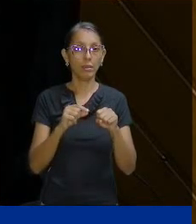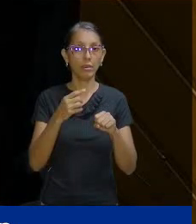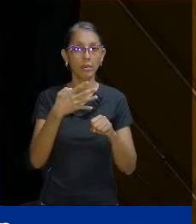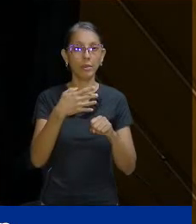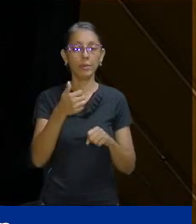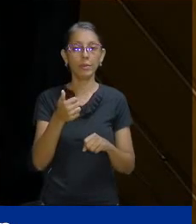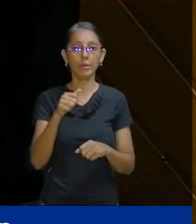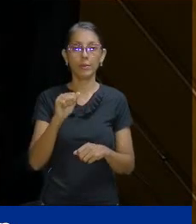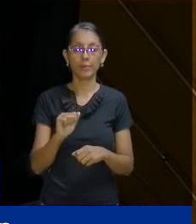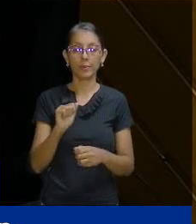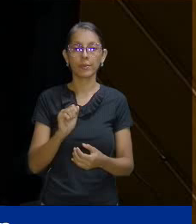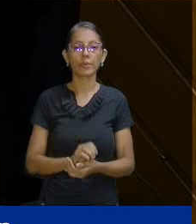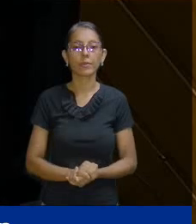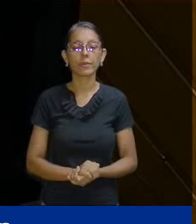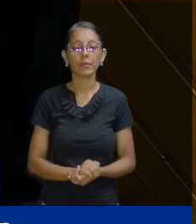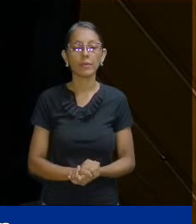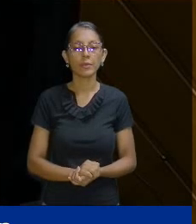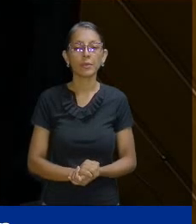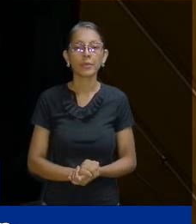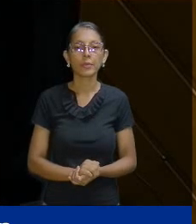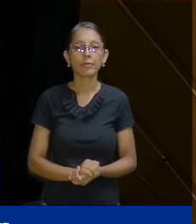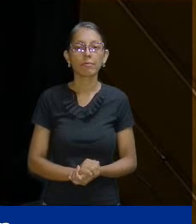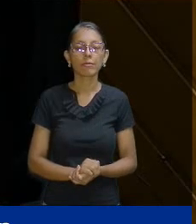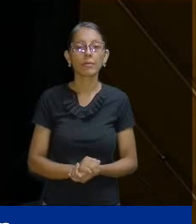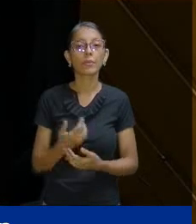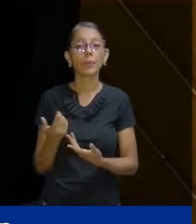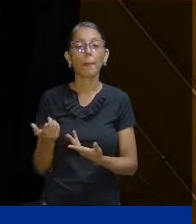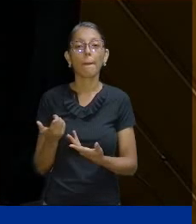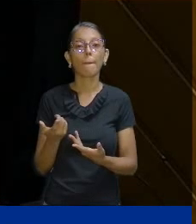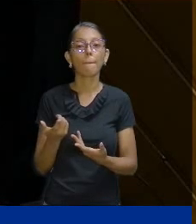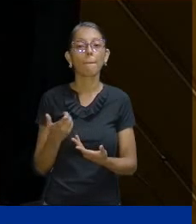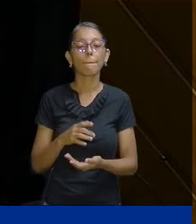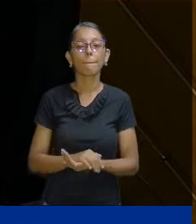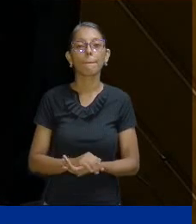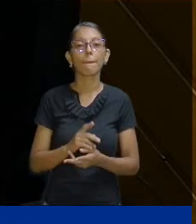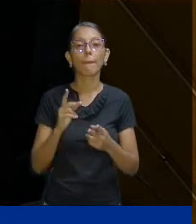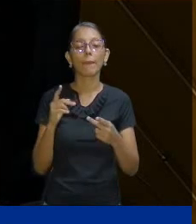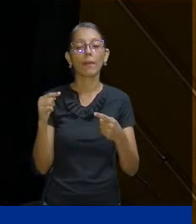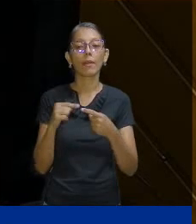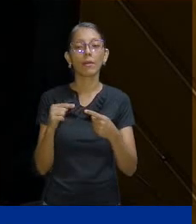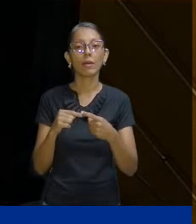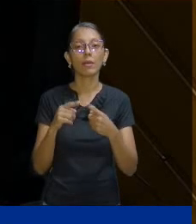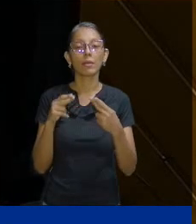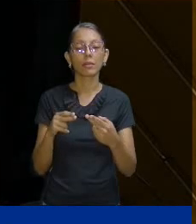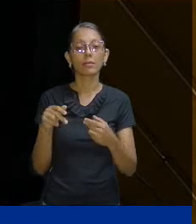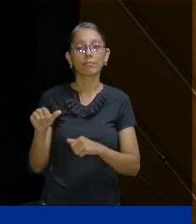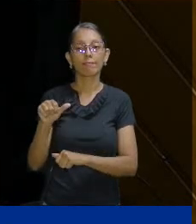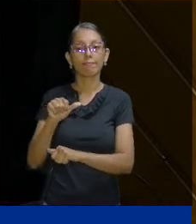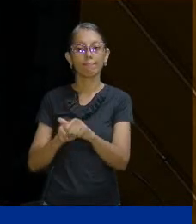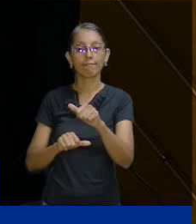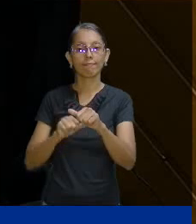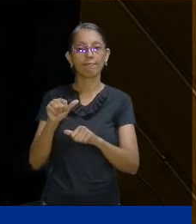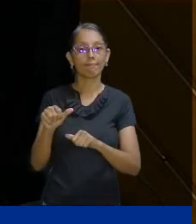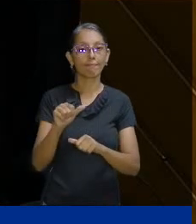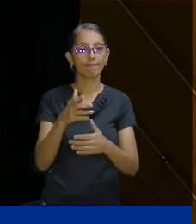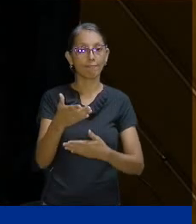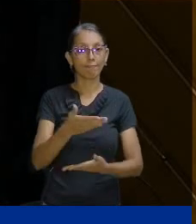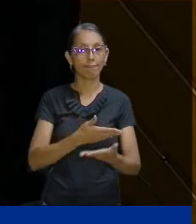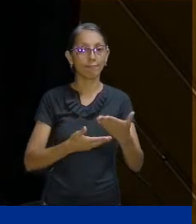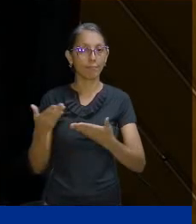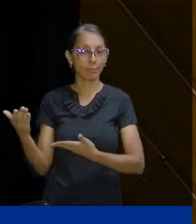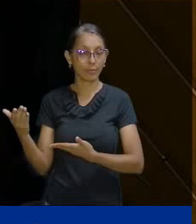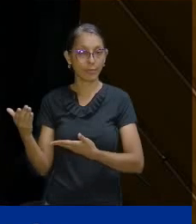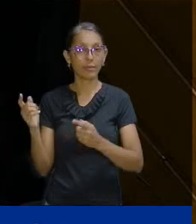Eleições tipifica como captação ilícita de sufrágio a doação, oferta, promessa ou entrega de bens ou vantagens em troca de